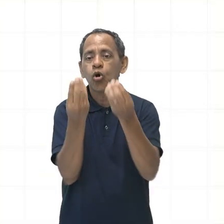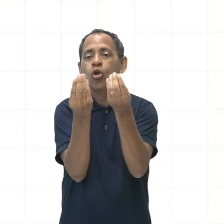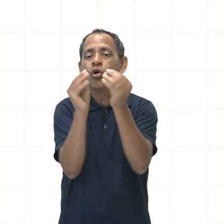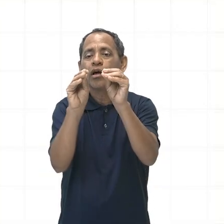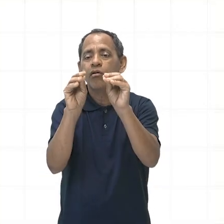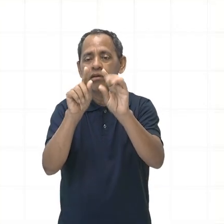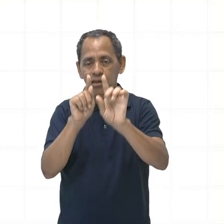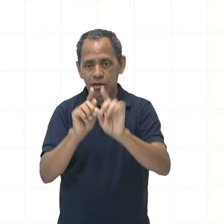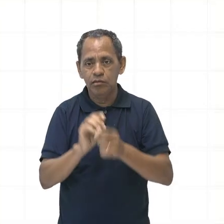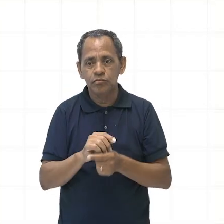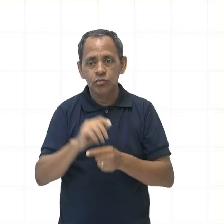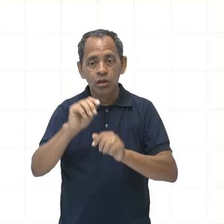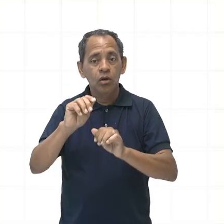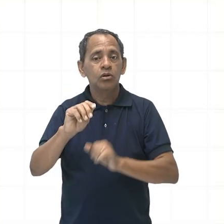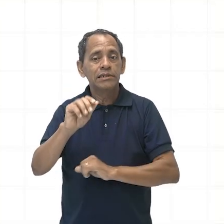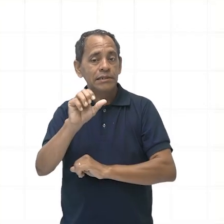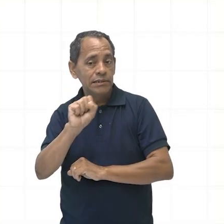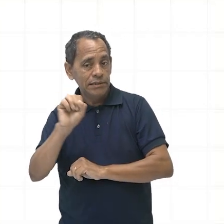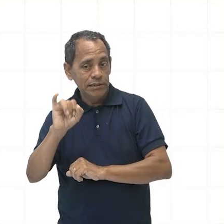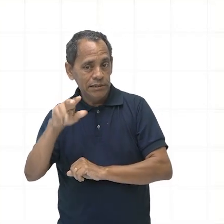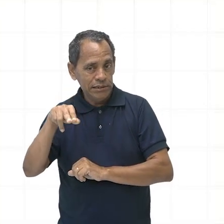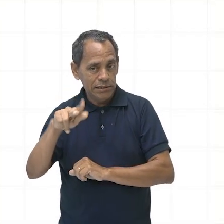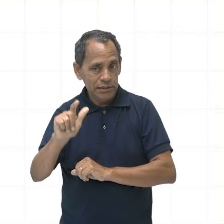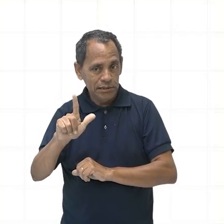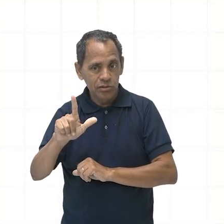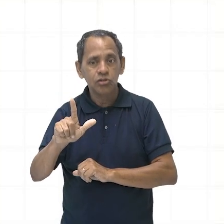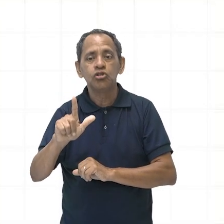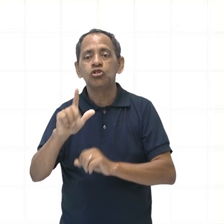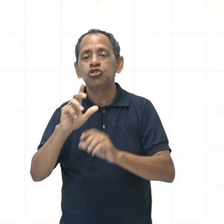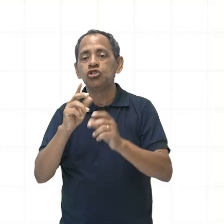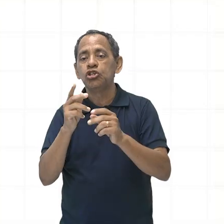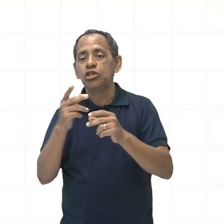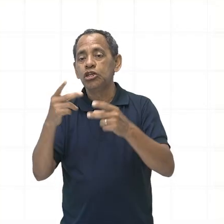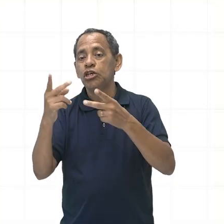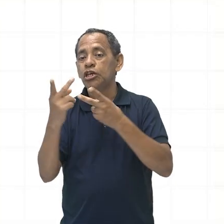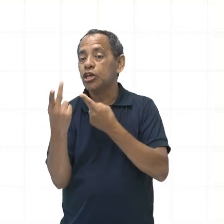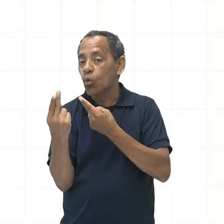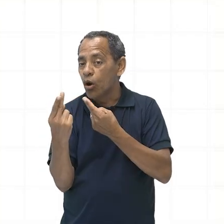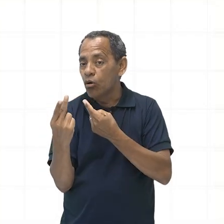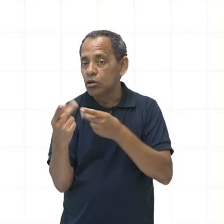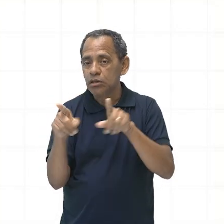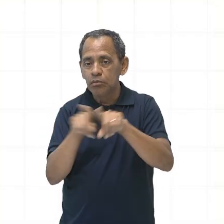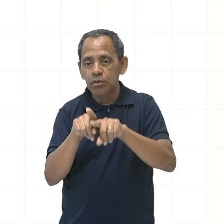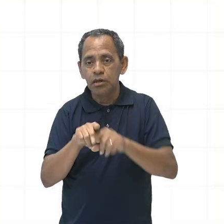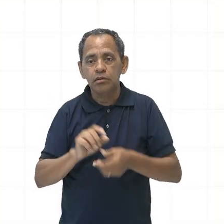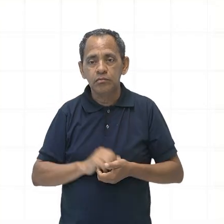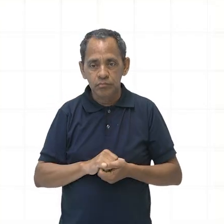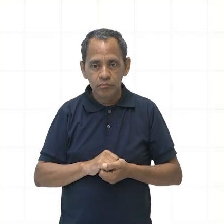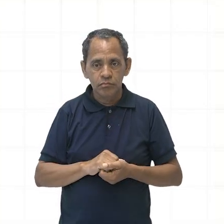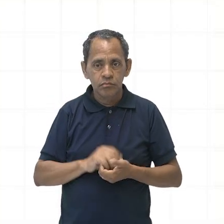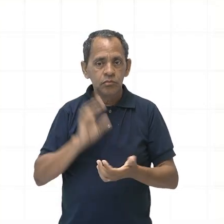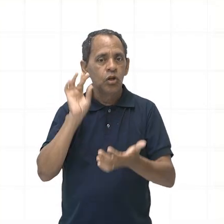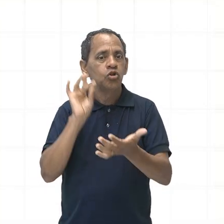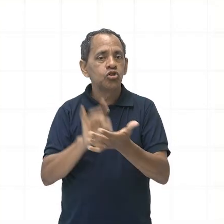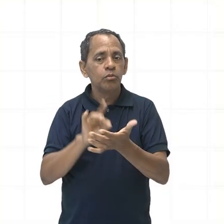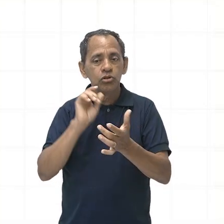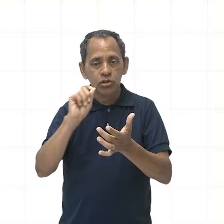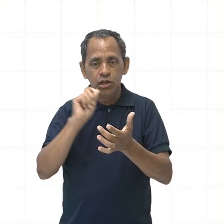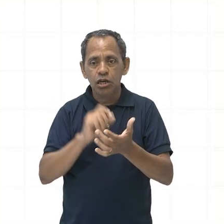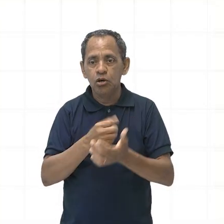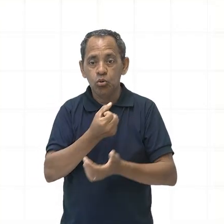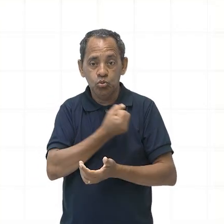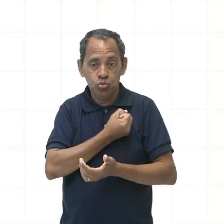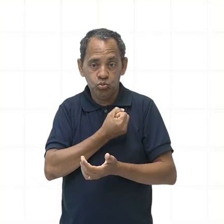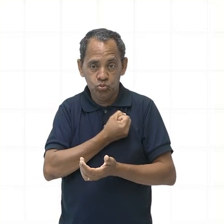deles. Né? E essas divisões aí, elas são iguais a quê? A justamente esse